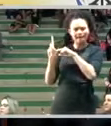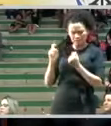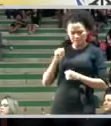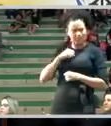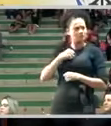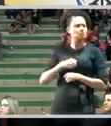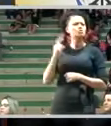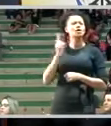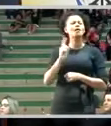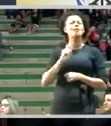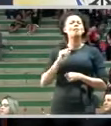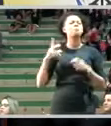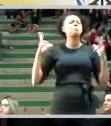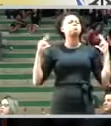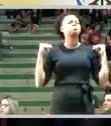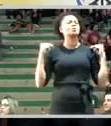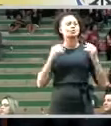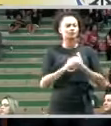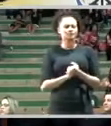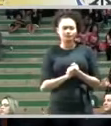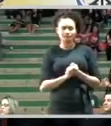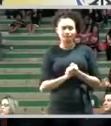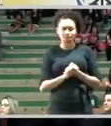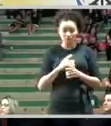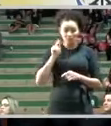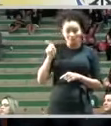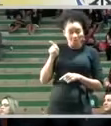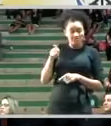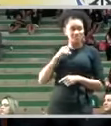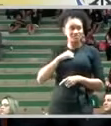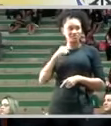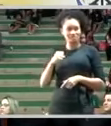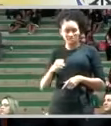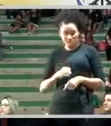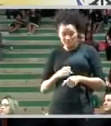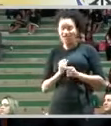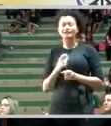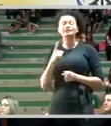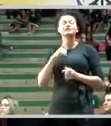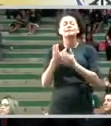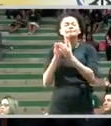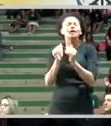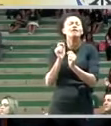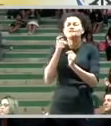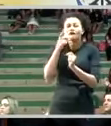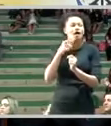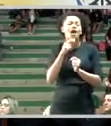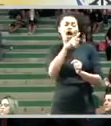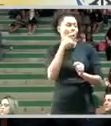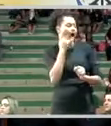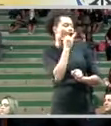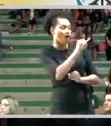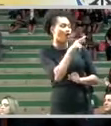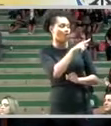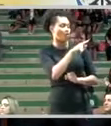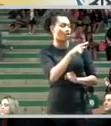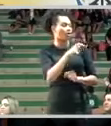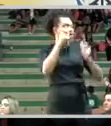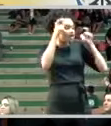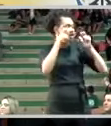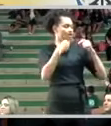motorista. Porque se ele fosse sacerdote, ele tinha dito: rei, está errado, é nas costas.